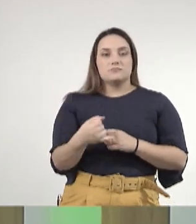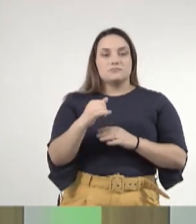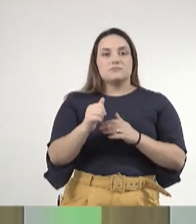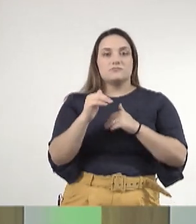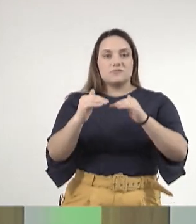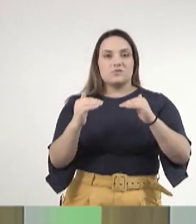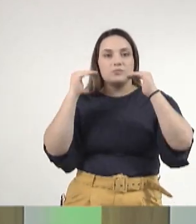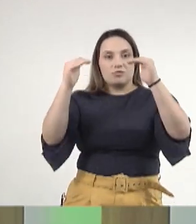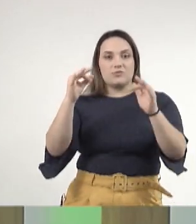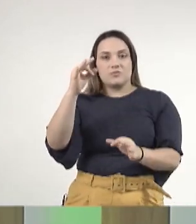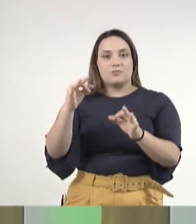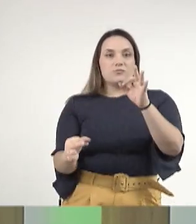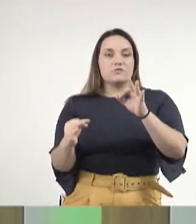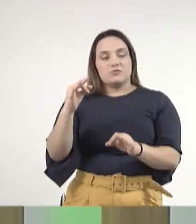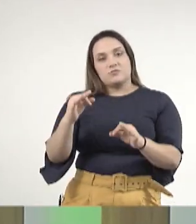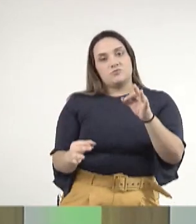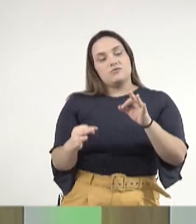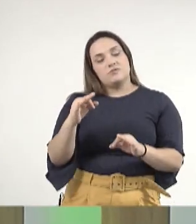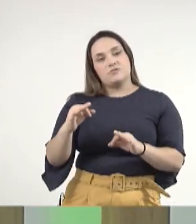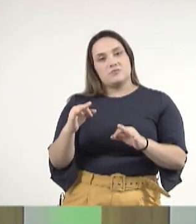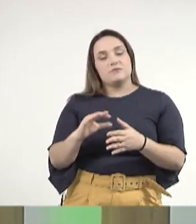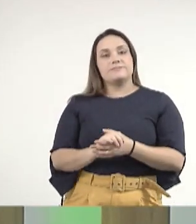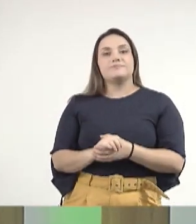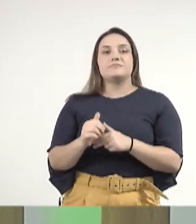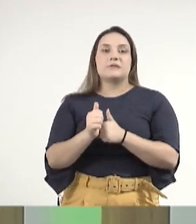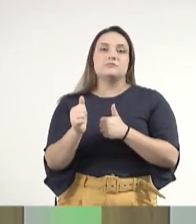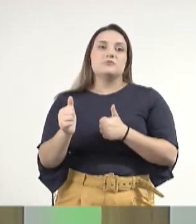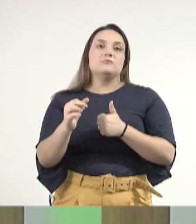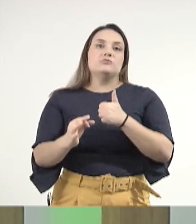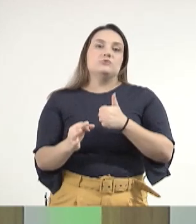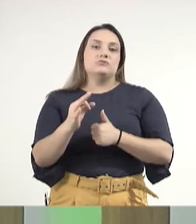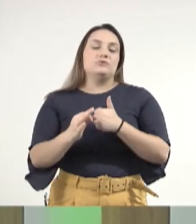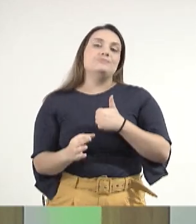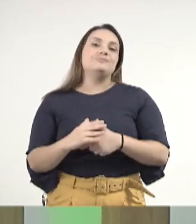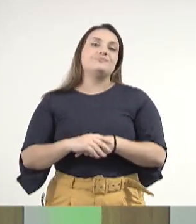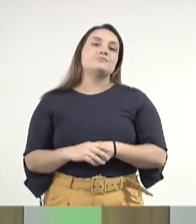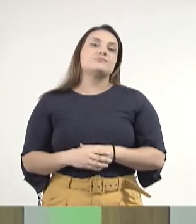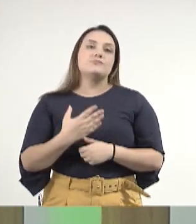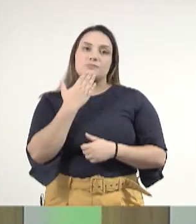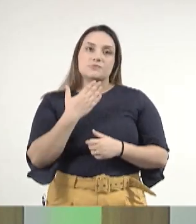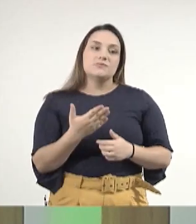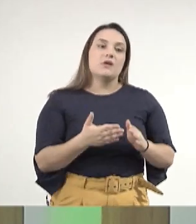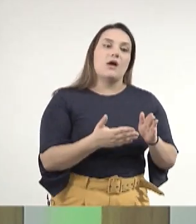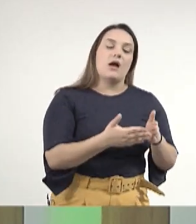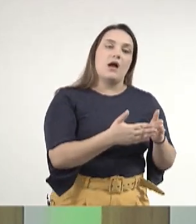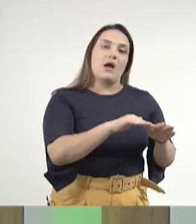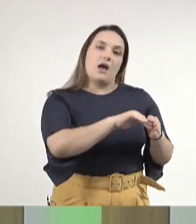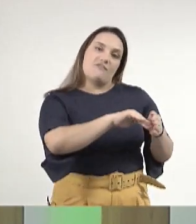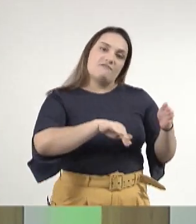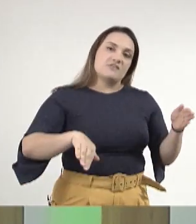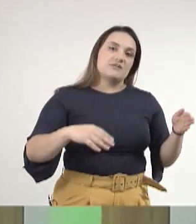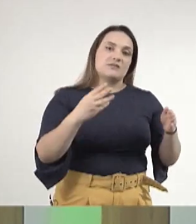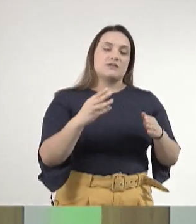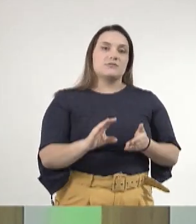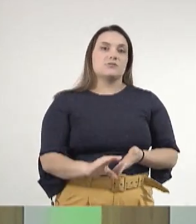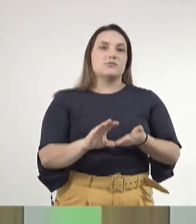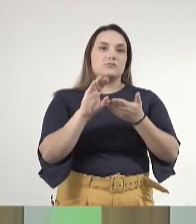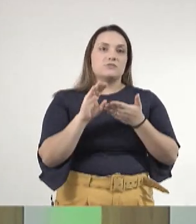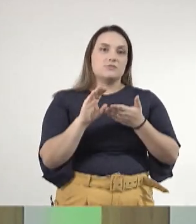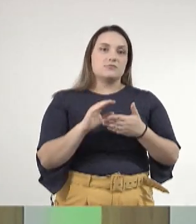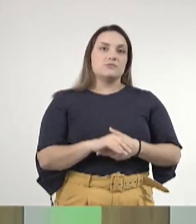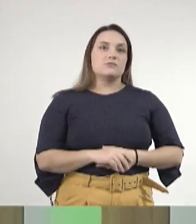Tribunal de Justiça, pedindo o afastamento de 3 conselheiros do Tribunal de Contas do Estado de Mato Grosso do Sul que